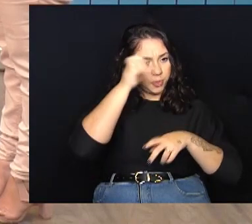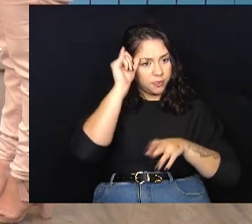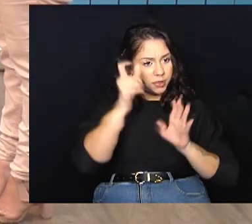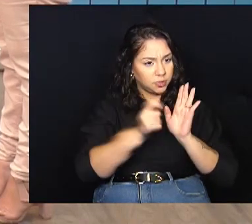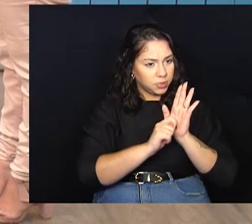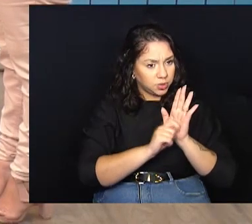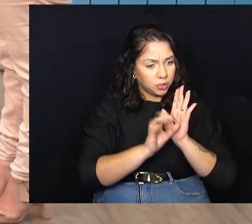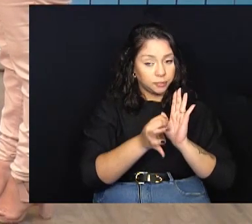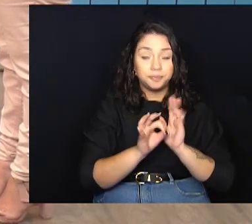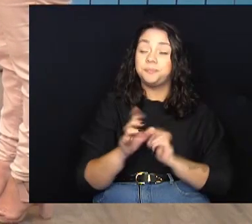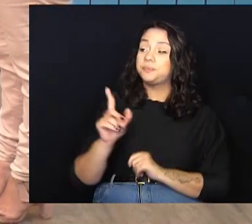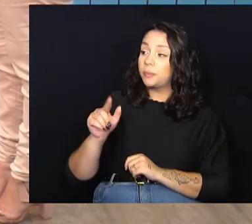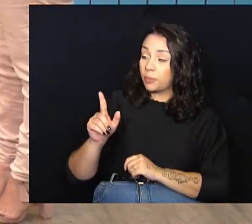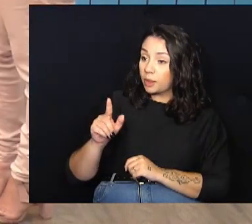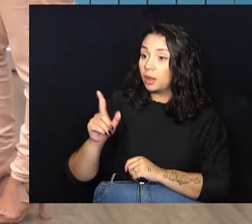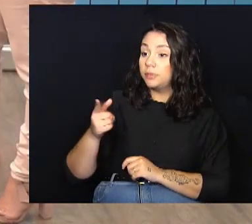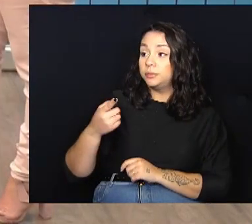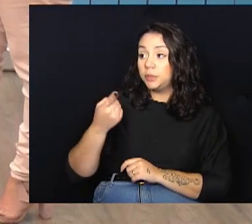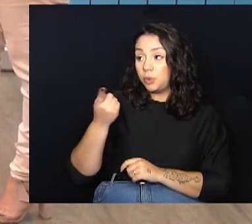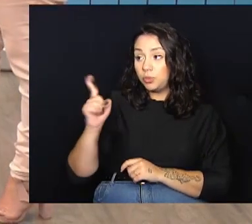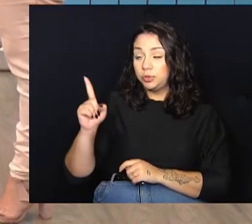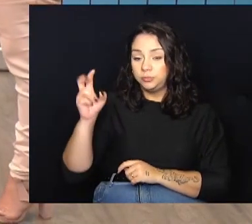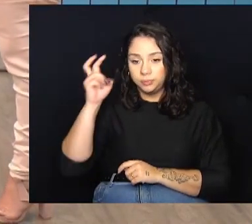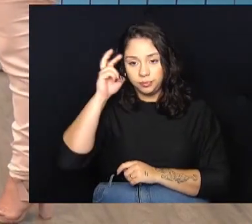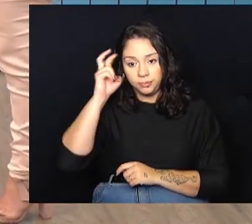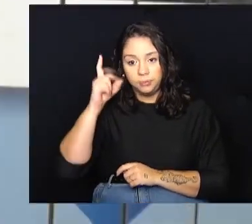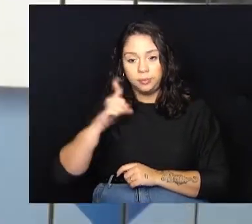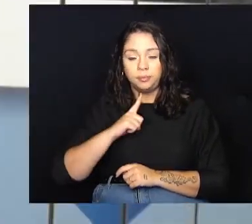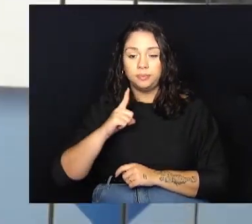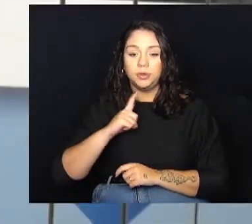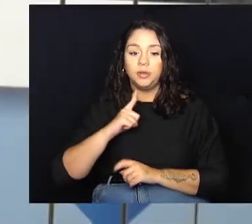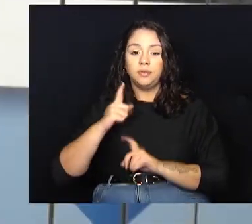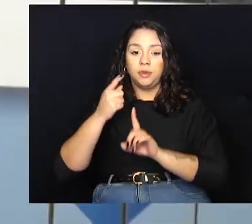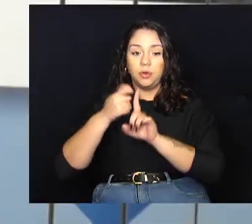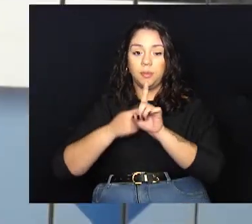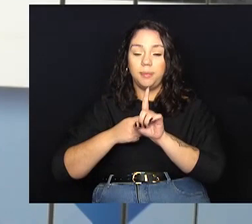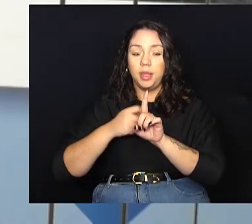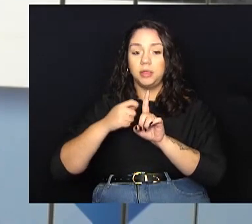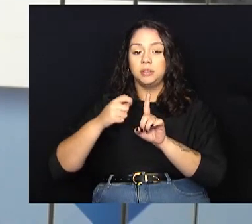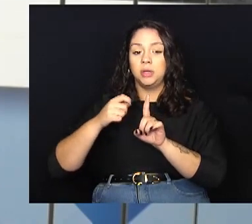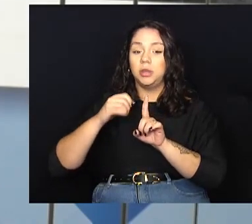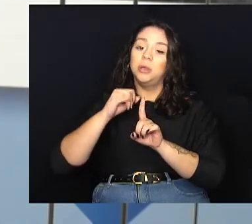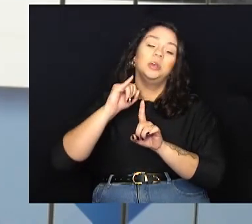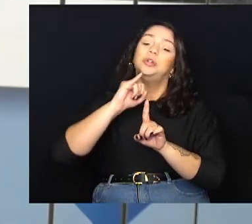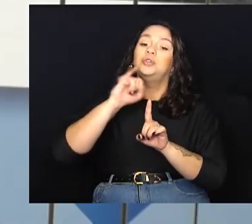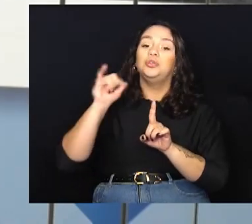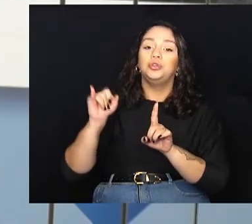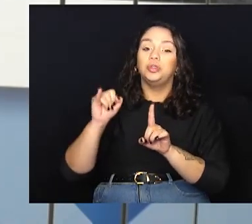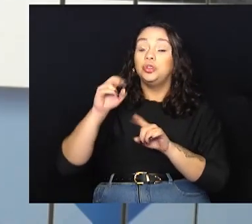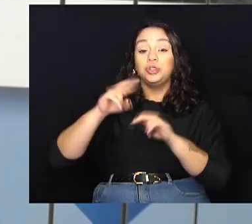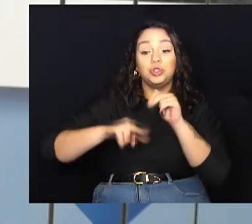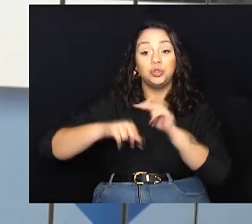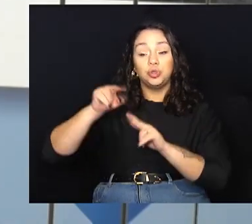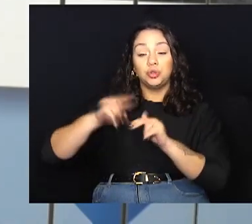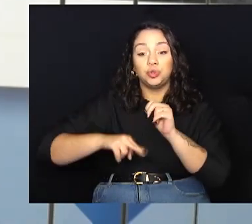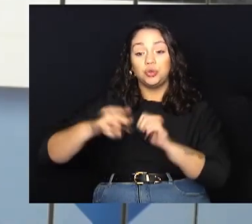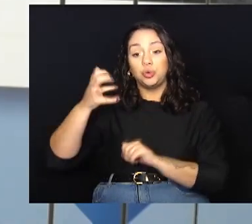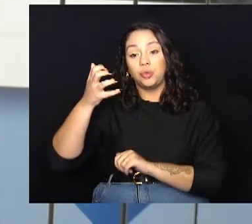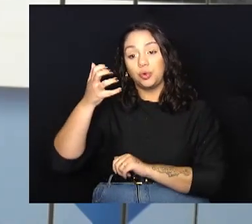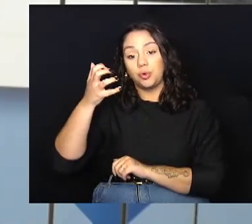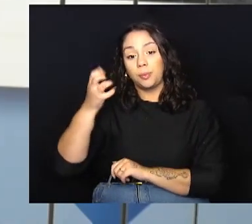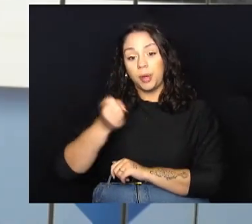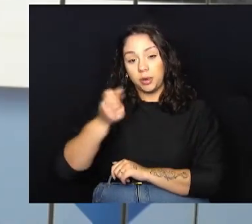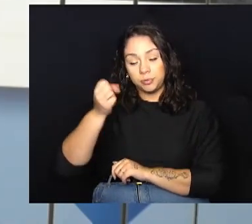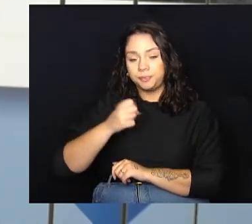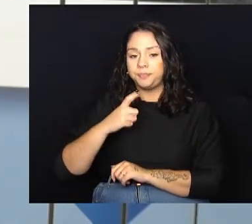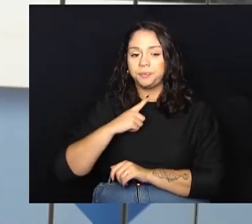drogas foi na última quinta-feira a gente teve o mês de junho branco com várias atividades legislativas falando sobre prevenção e